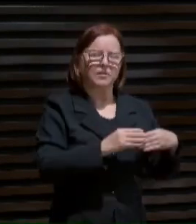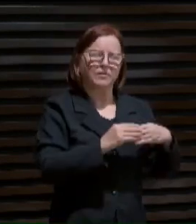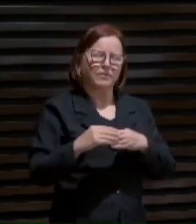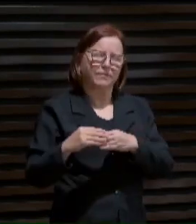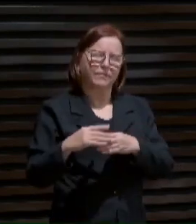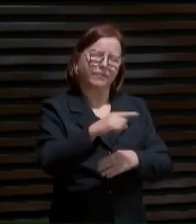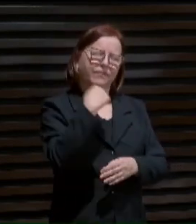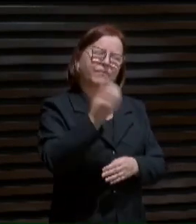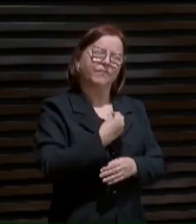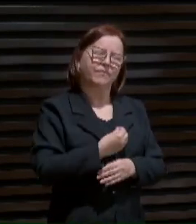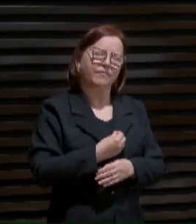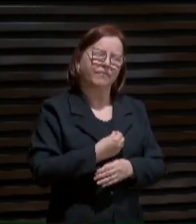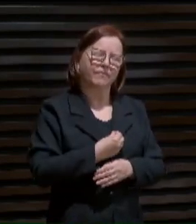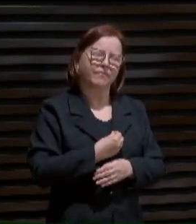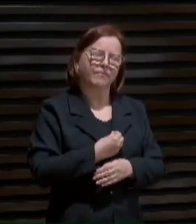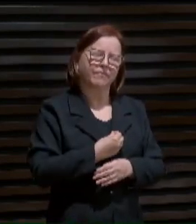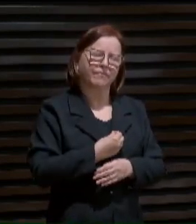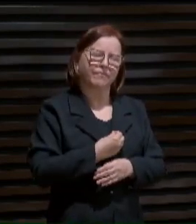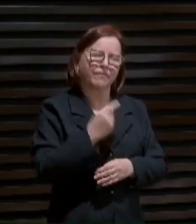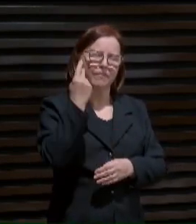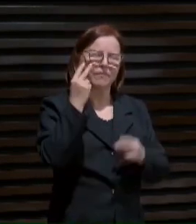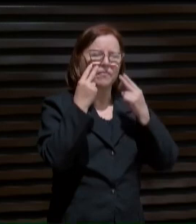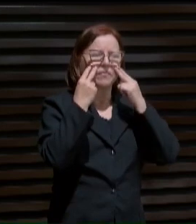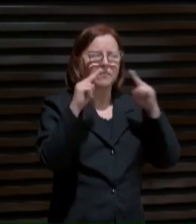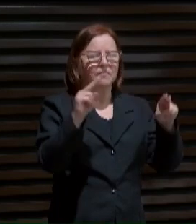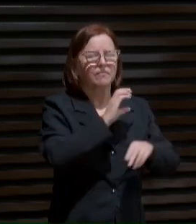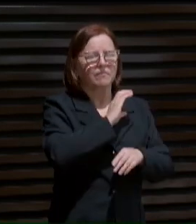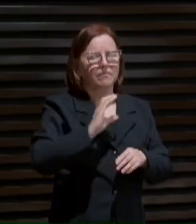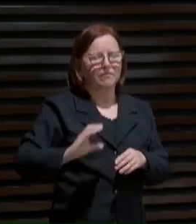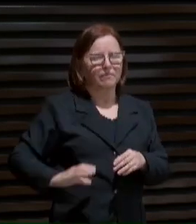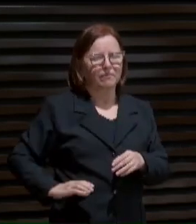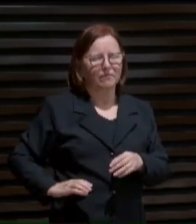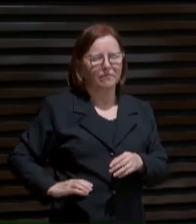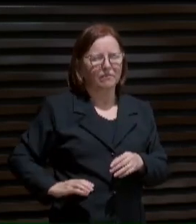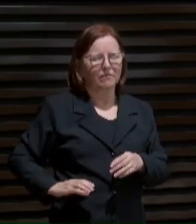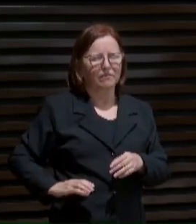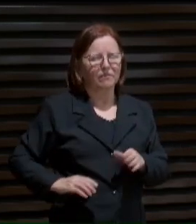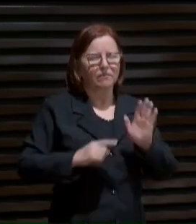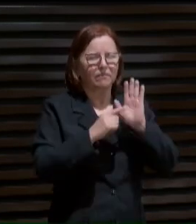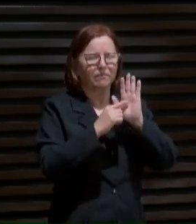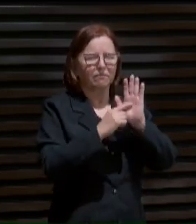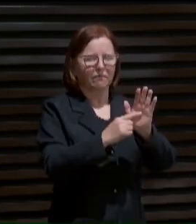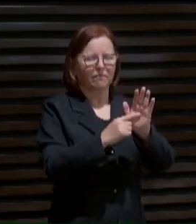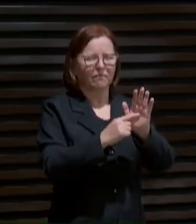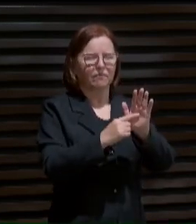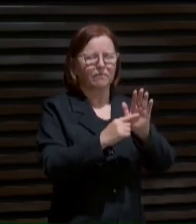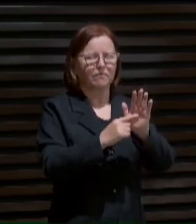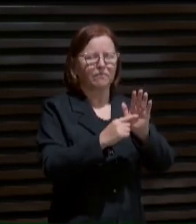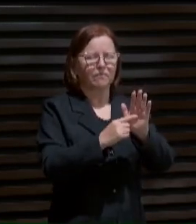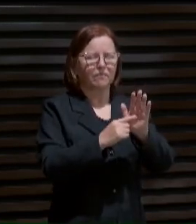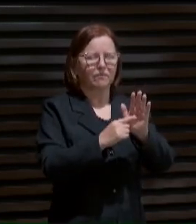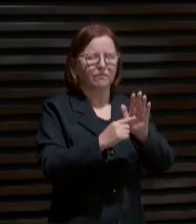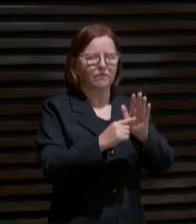em nossas vidas para que o testemunho de Cristo reflita o que de fato o